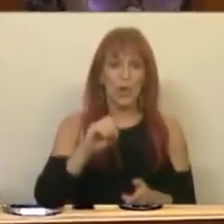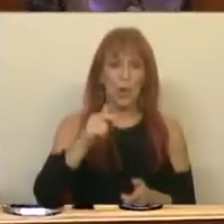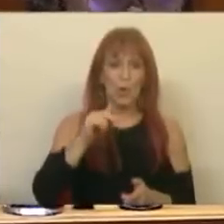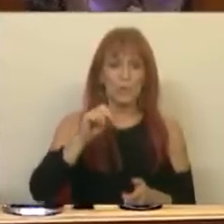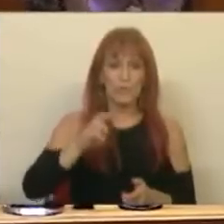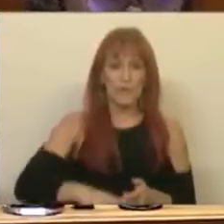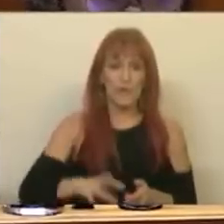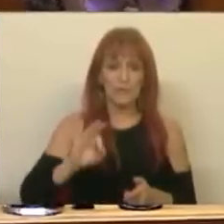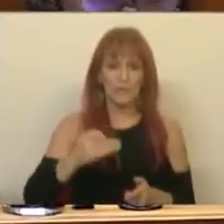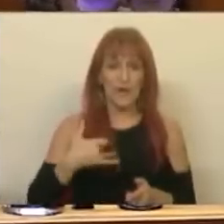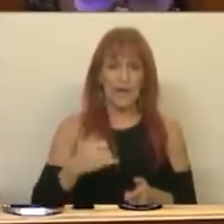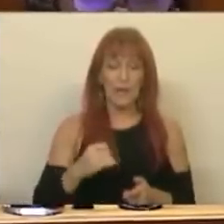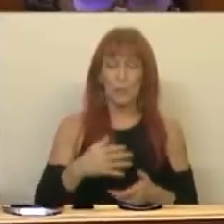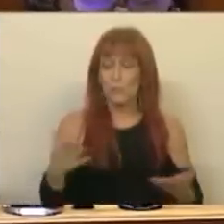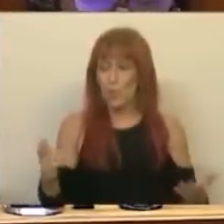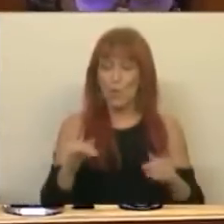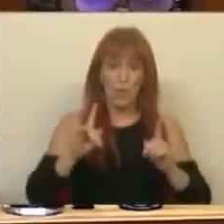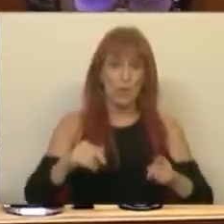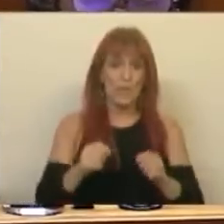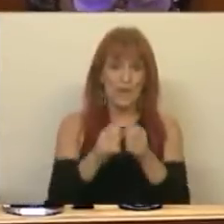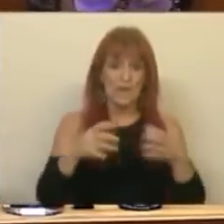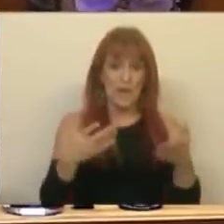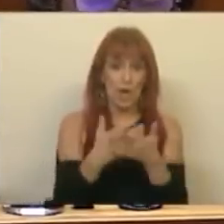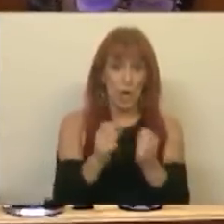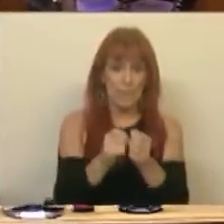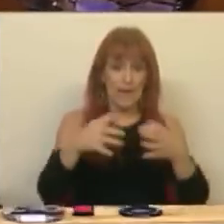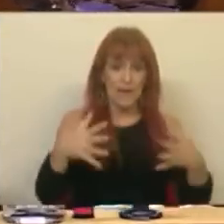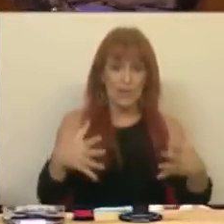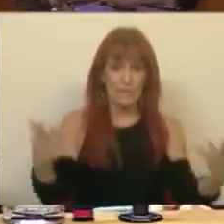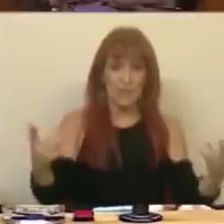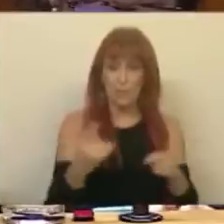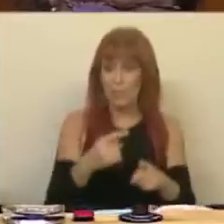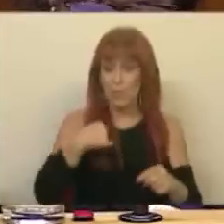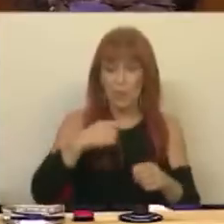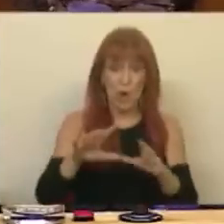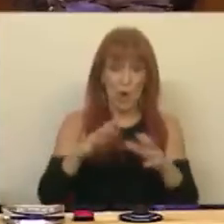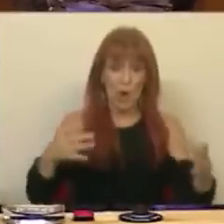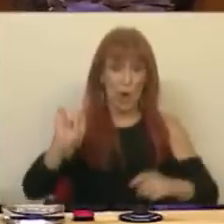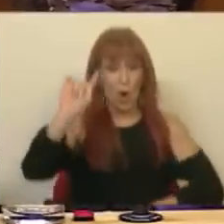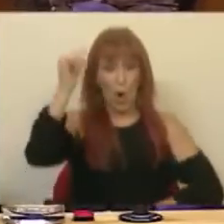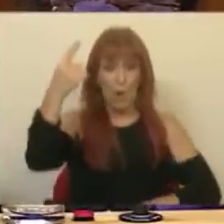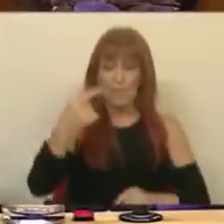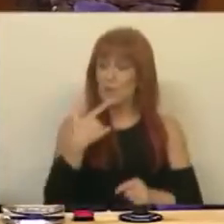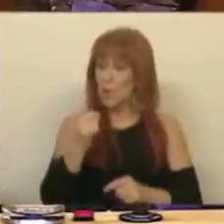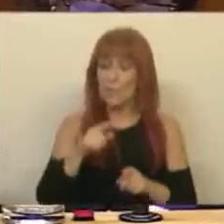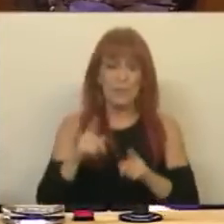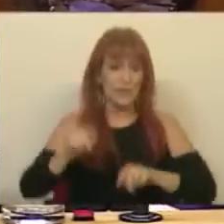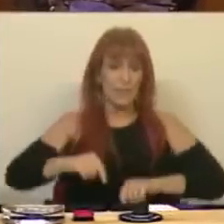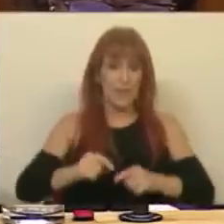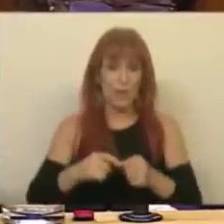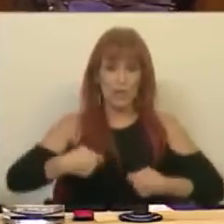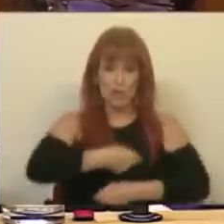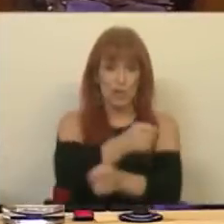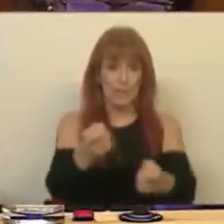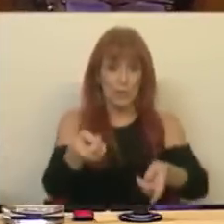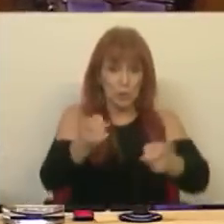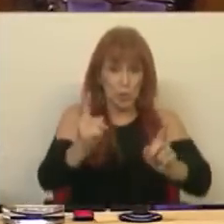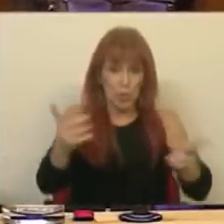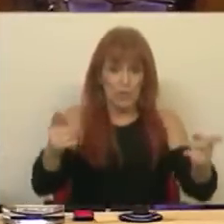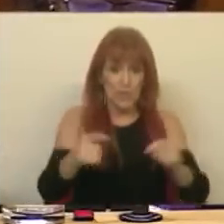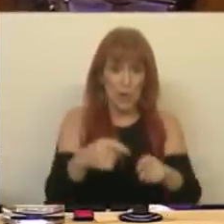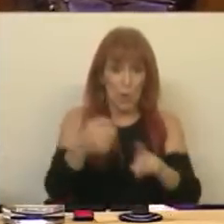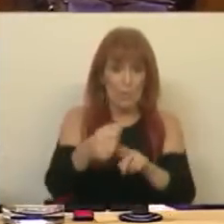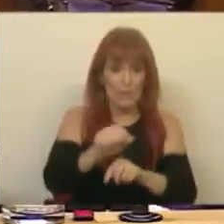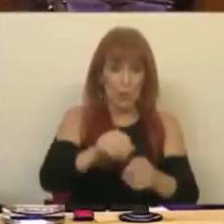Figueiredo Bom comecemos pelo crescimento económico porque esse aquecimento não é possível também haver Distribuição e